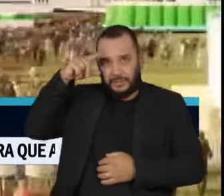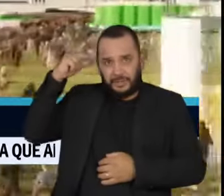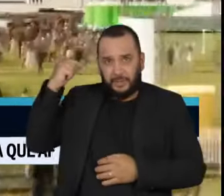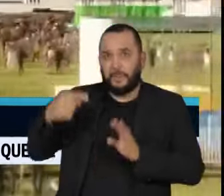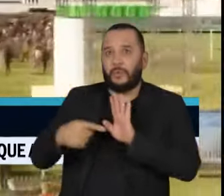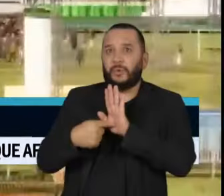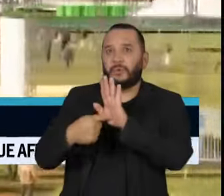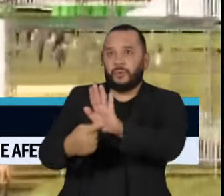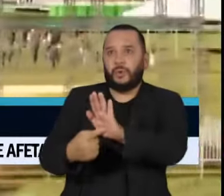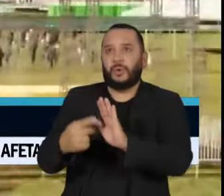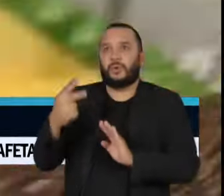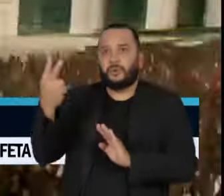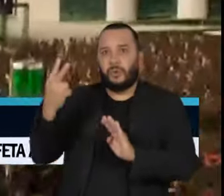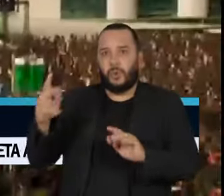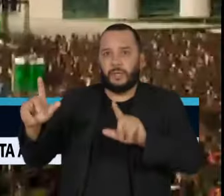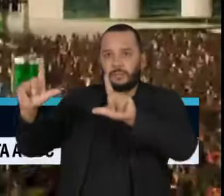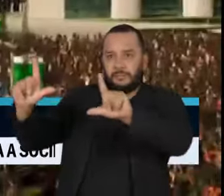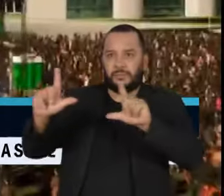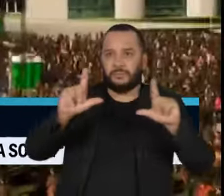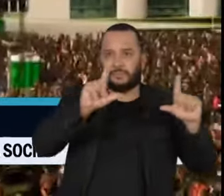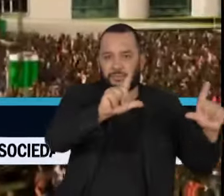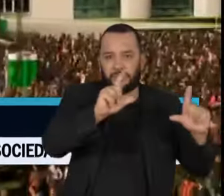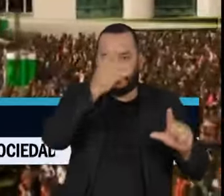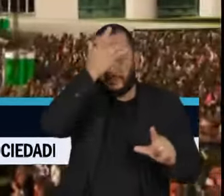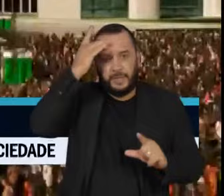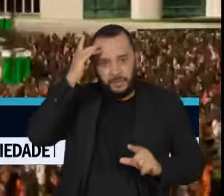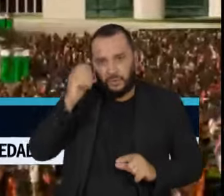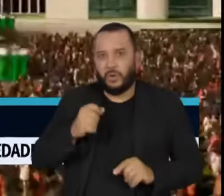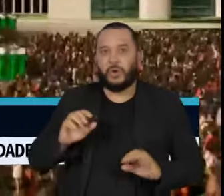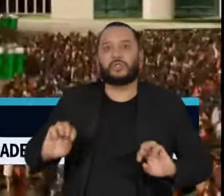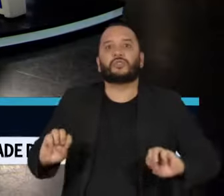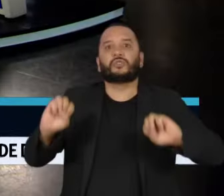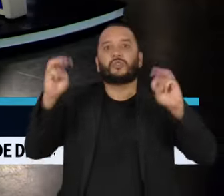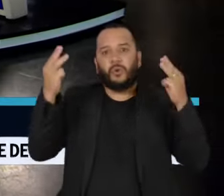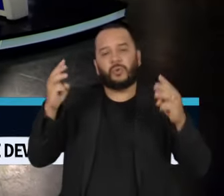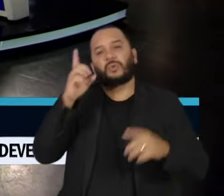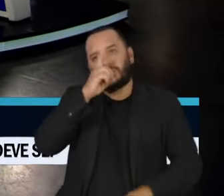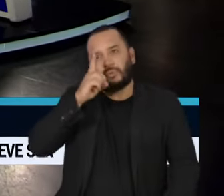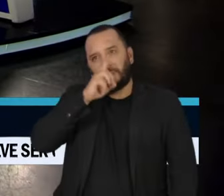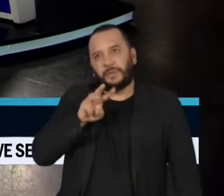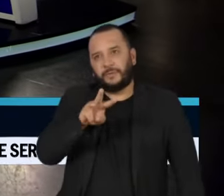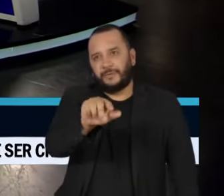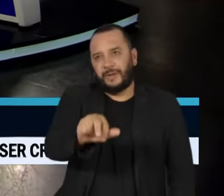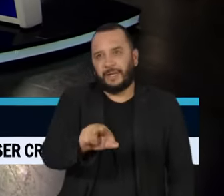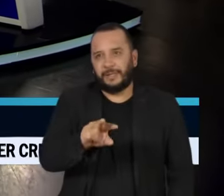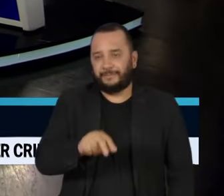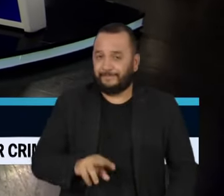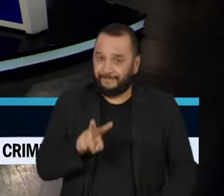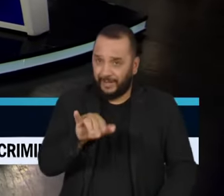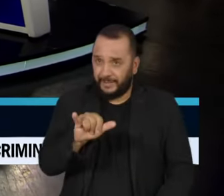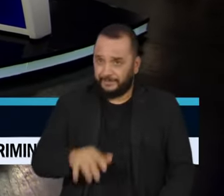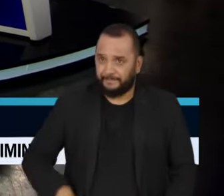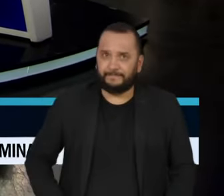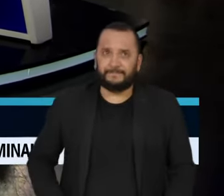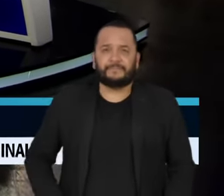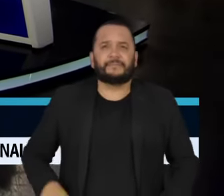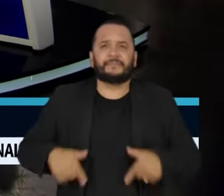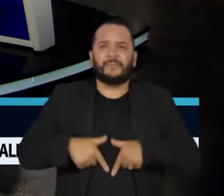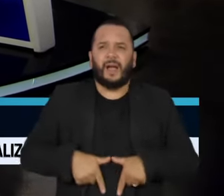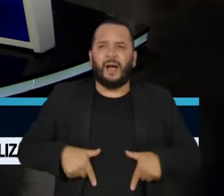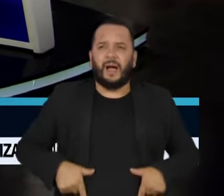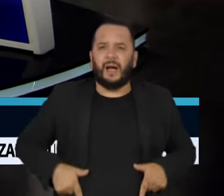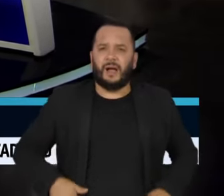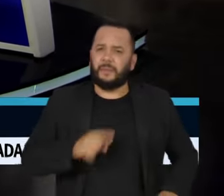sendo montados para receber os artistas que vão fazer shows ao longo do domingo. A suspensão do porte de armas é uma